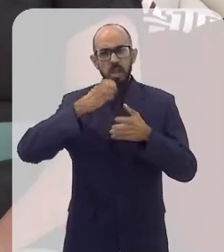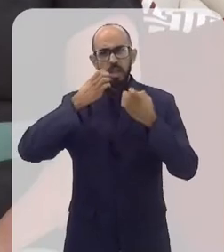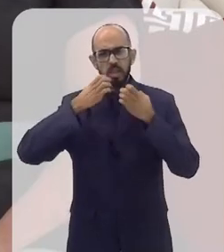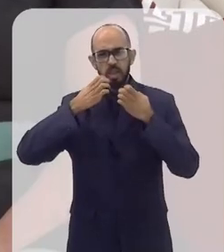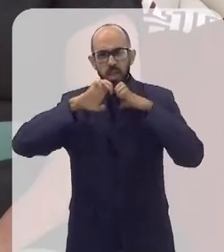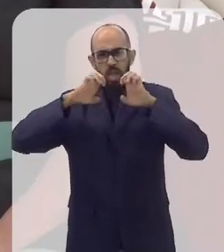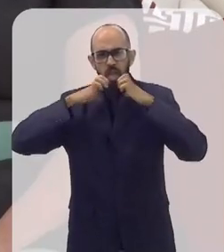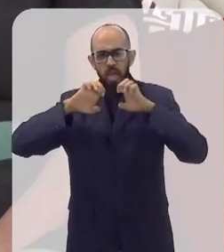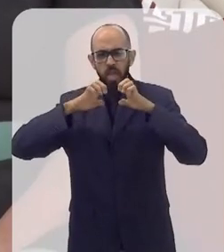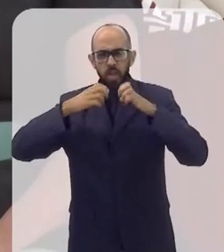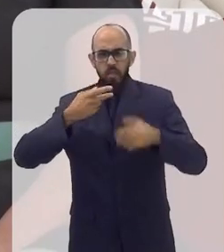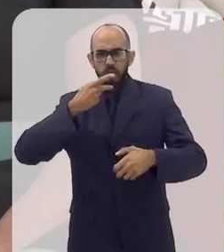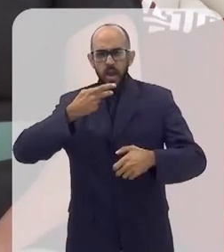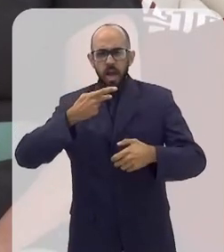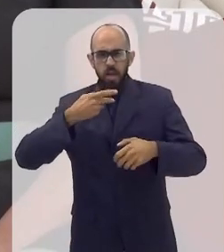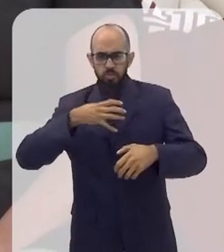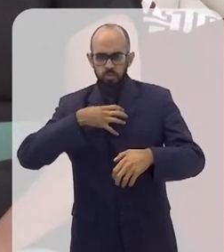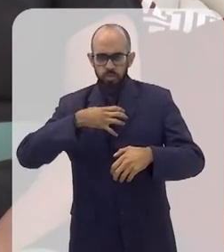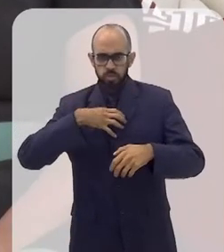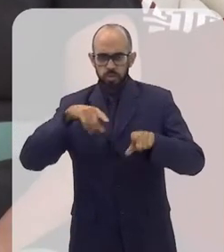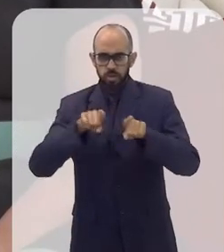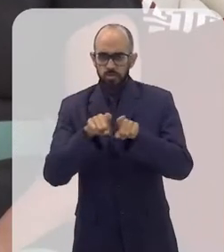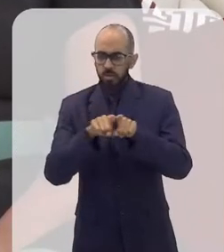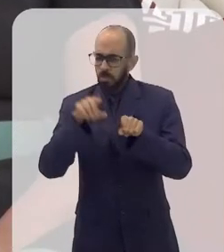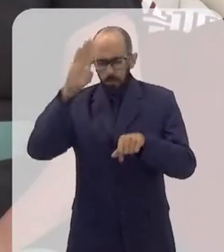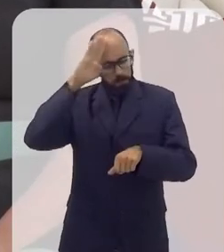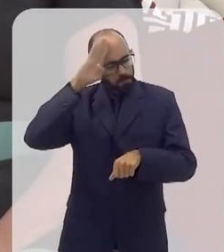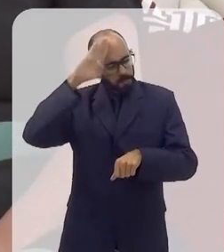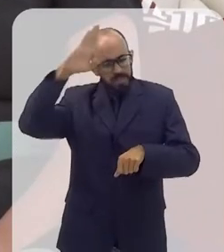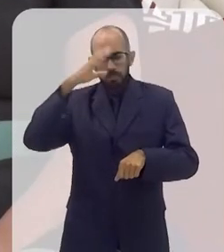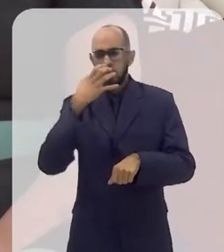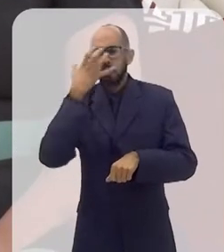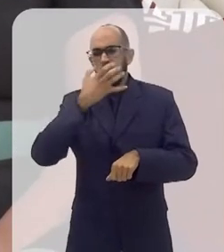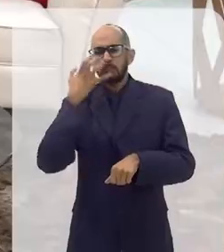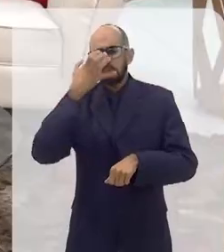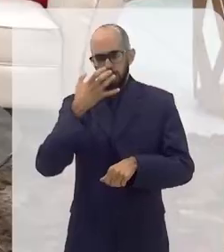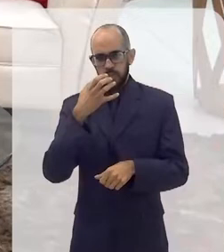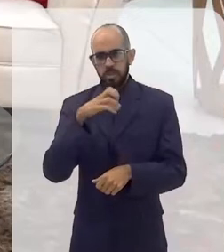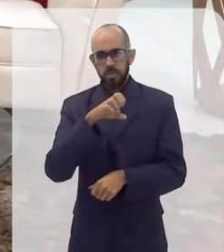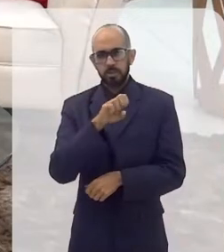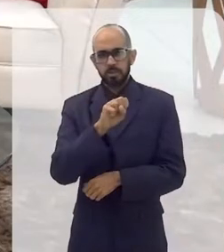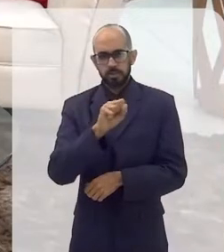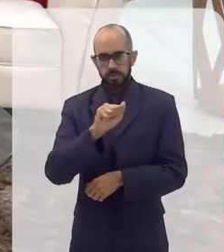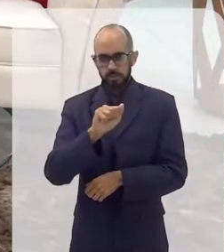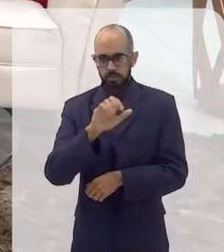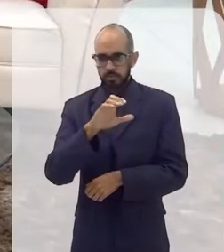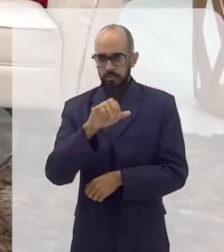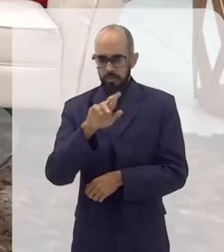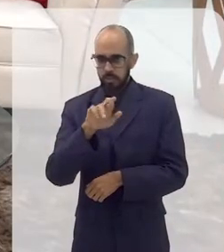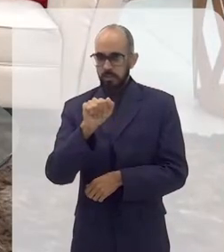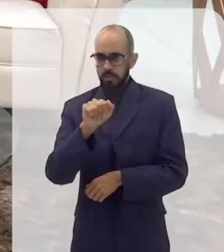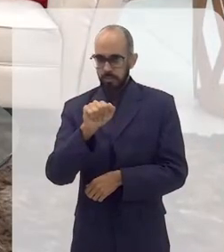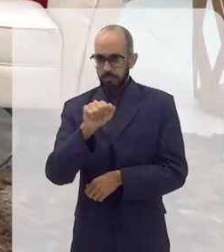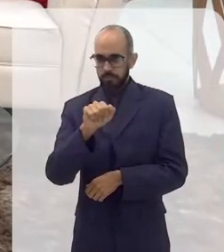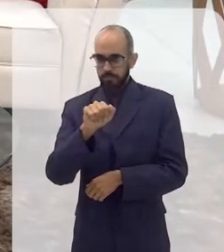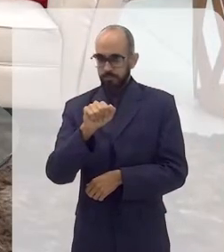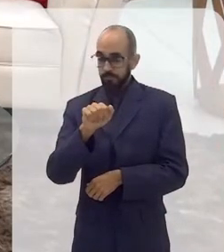expressar também já nessa idade, e principalmente através da música sacra. Certo. Que,